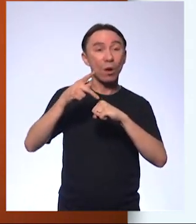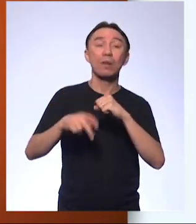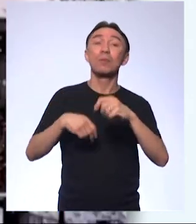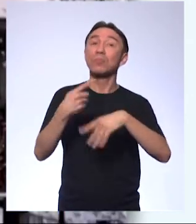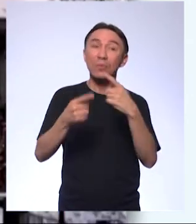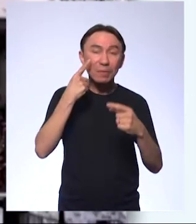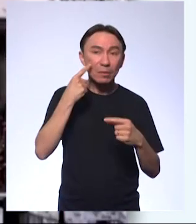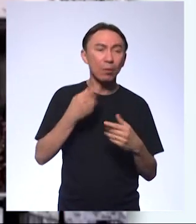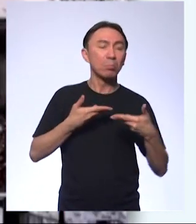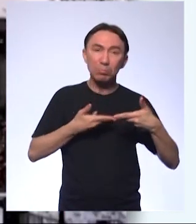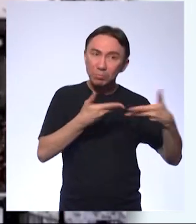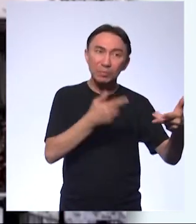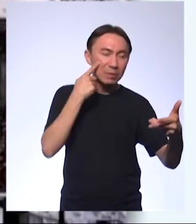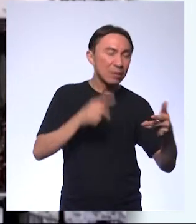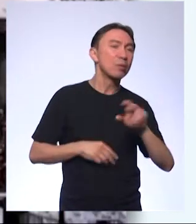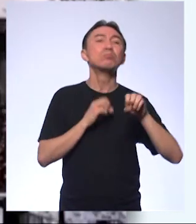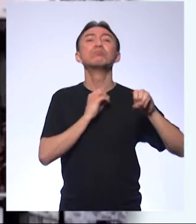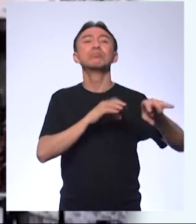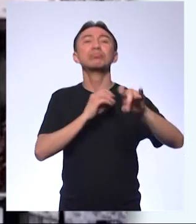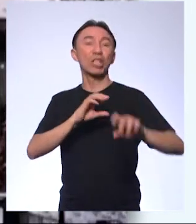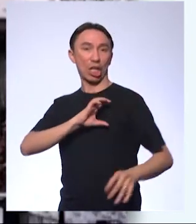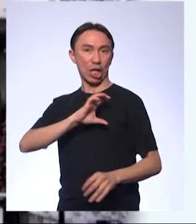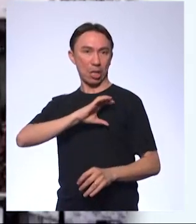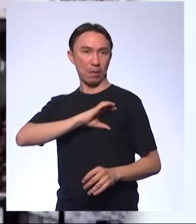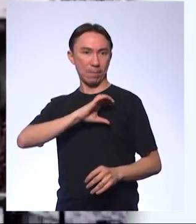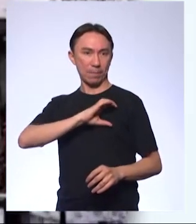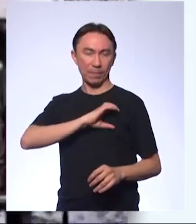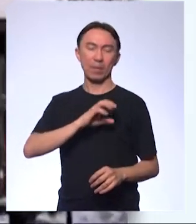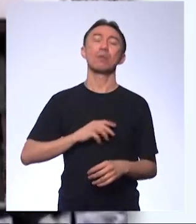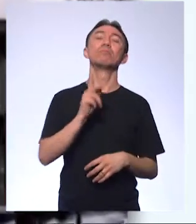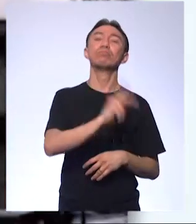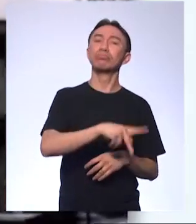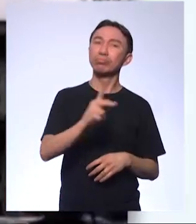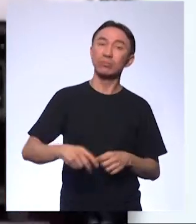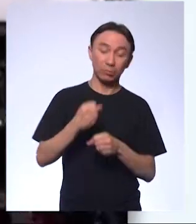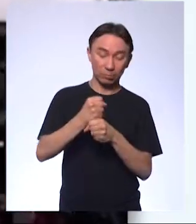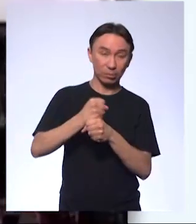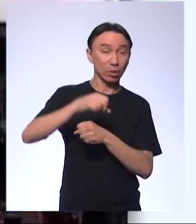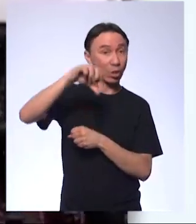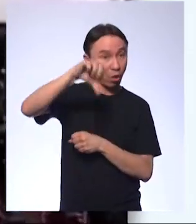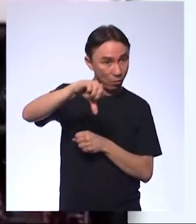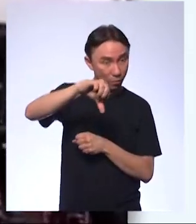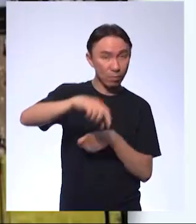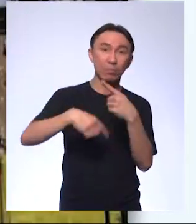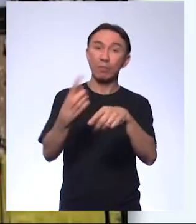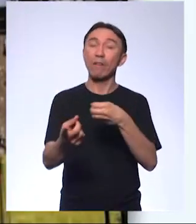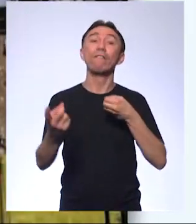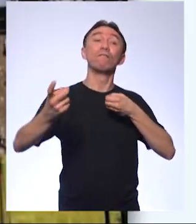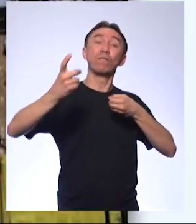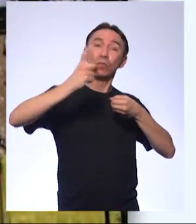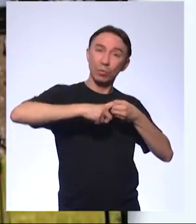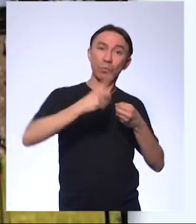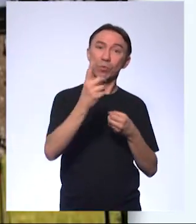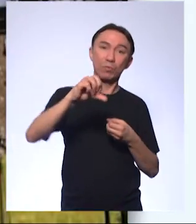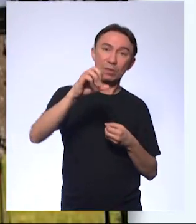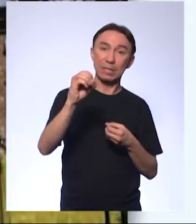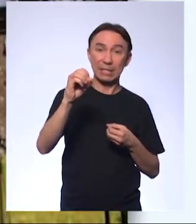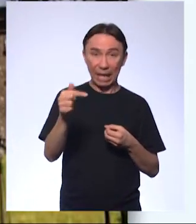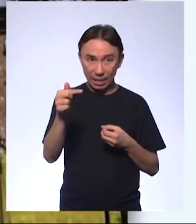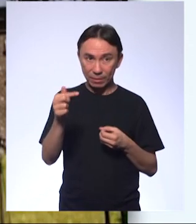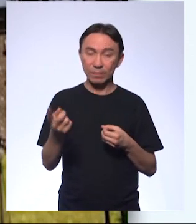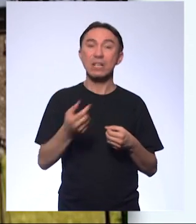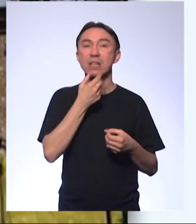Universidade de Cambridge, na Inglaterra, onde passou a ser orientado por Thomson. No entanto, antes de se aprofundar no modelo do pudim de passas, Rutherford concluiu